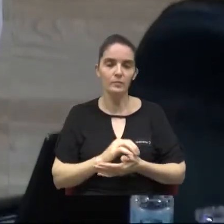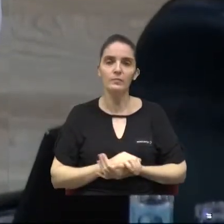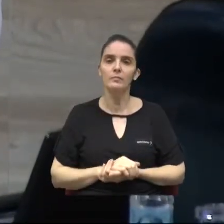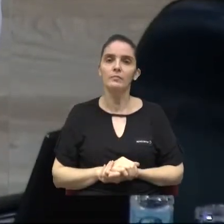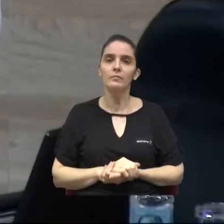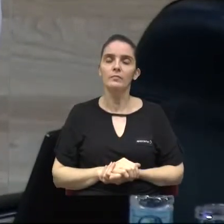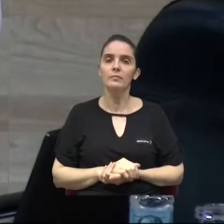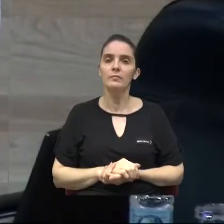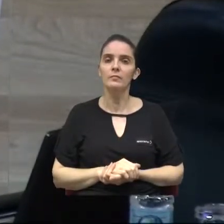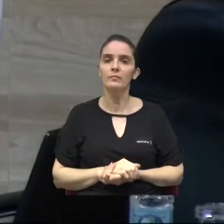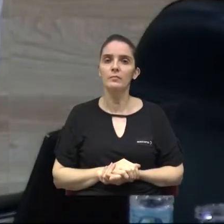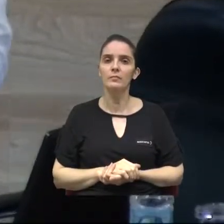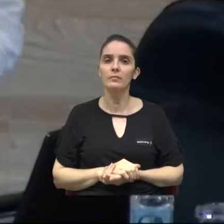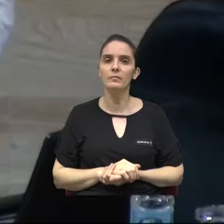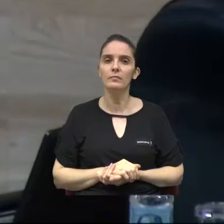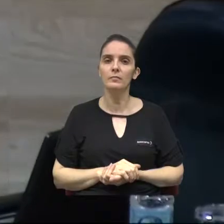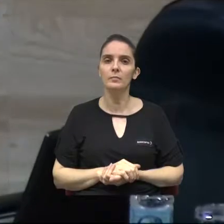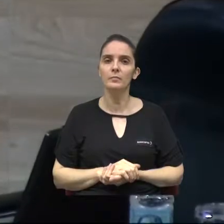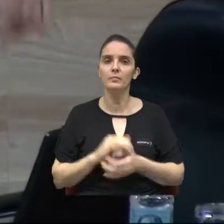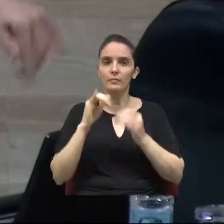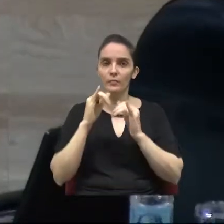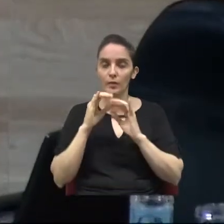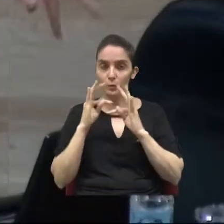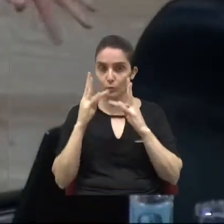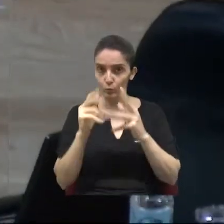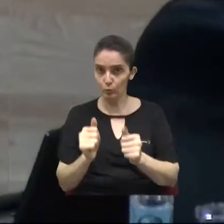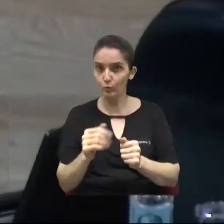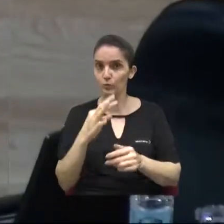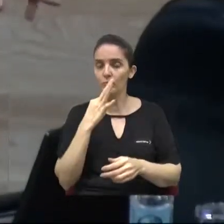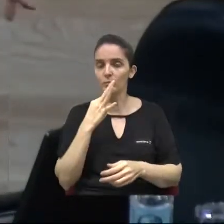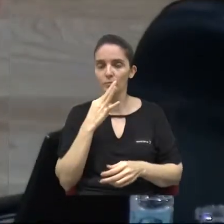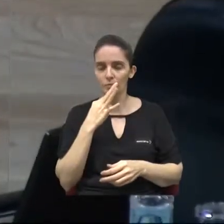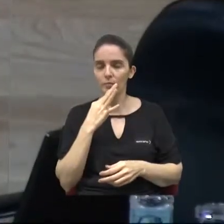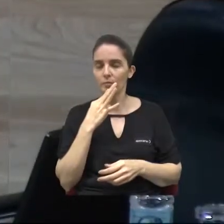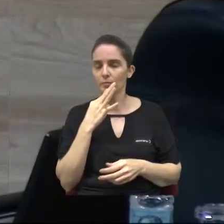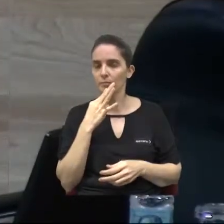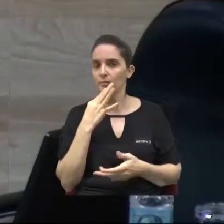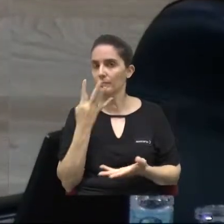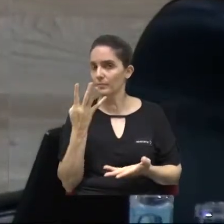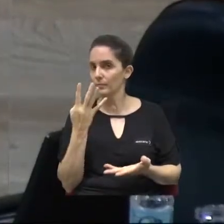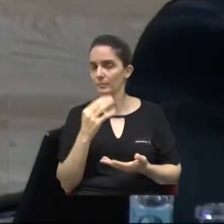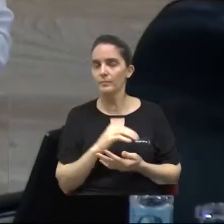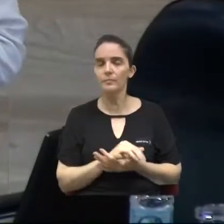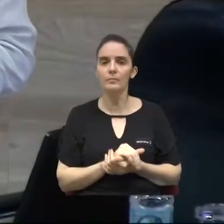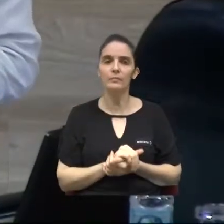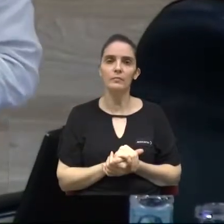trabalhadores. É público e notório, pelo menos nessa casa para todos nós,